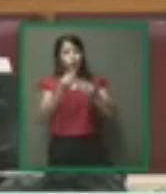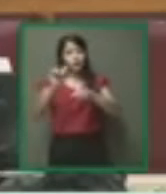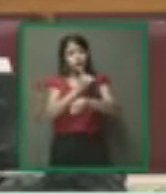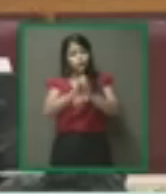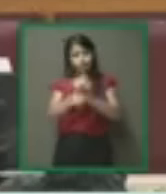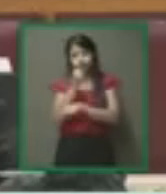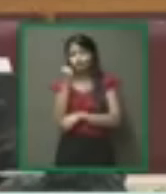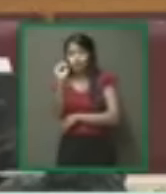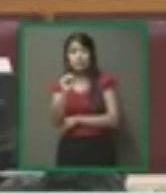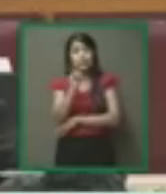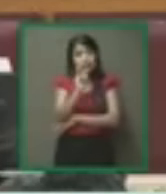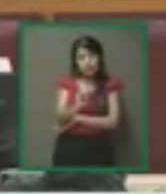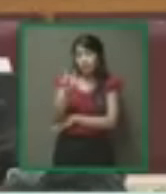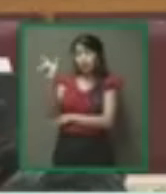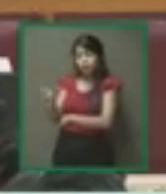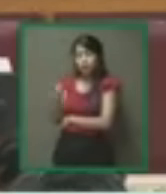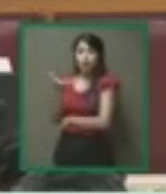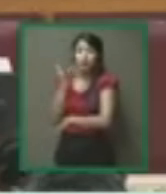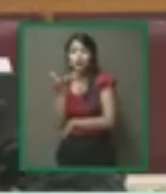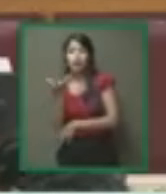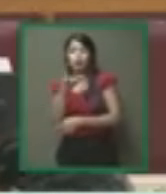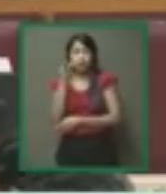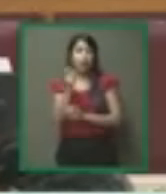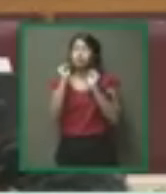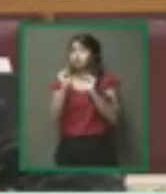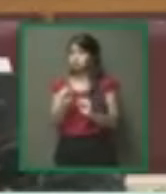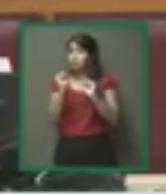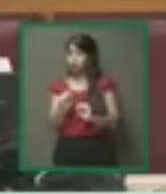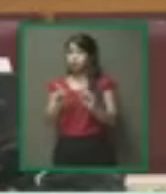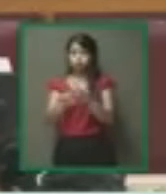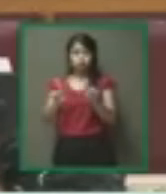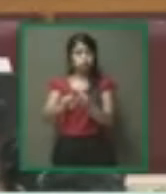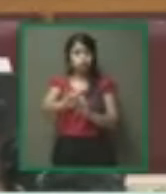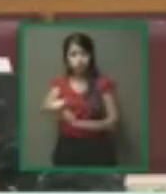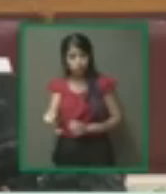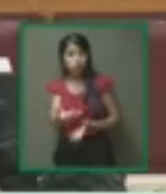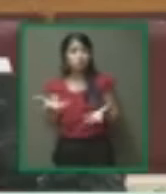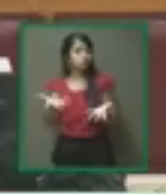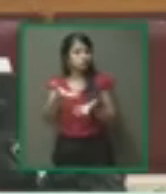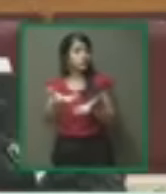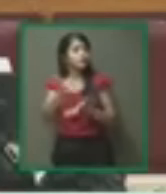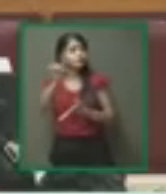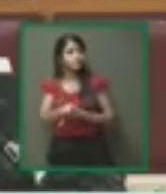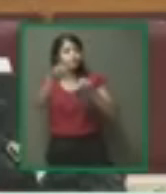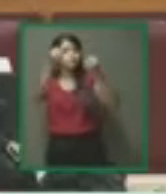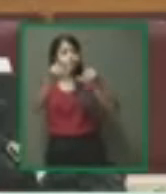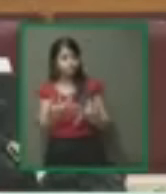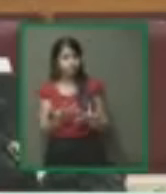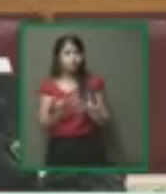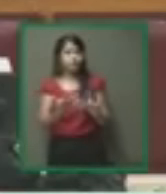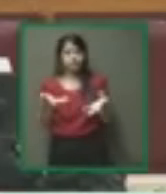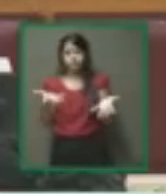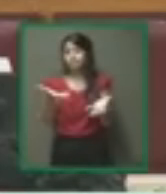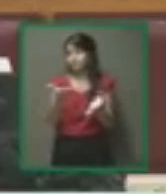defesa. Caso o senhor queira falar, eu esclareço que essa é a oportunidade que o senhor tem para falar diretamente